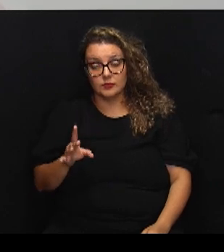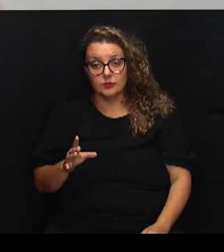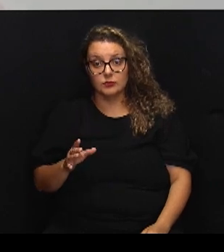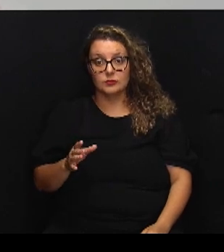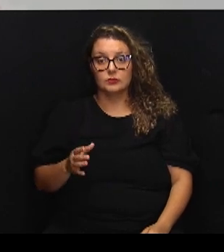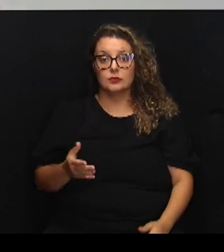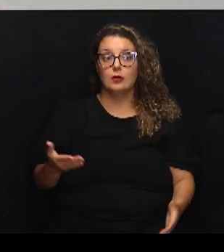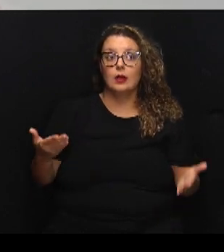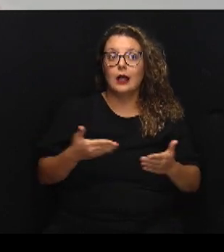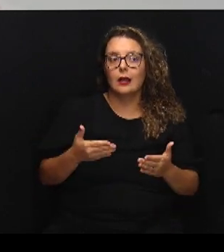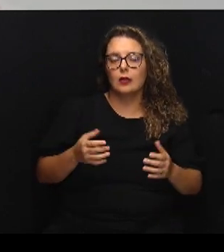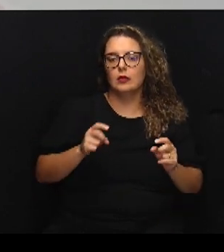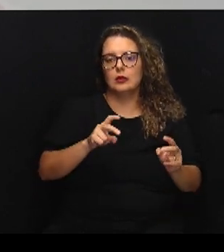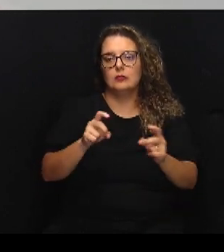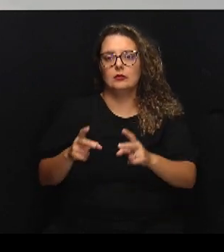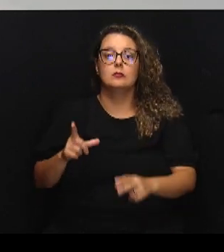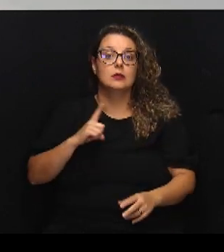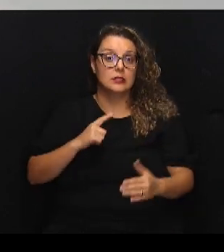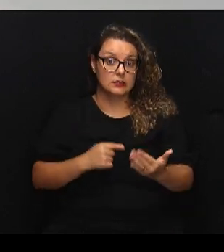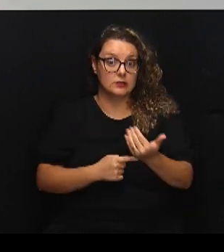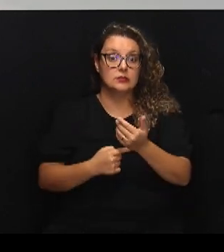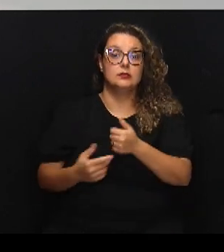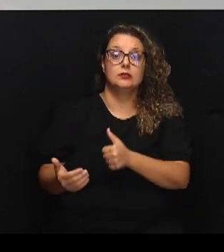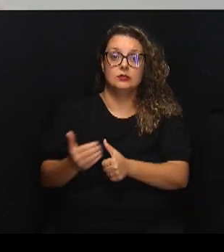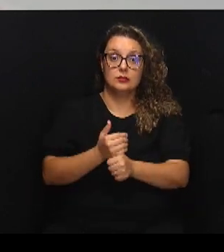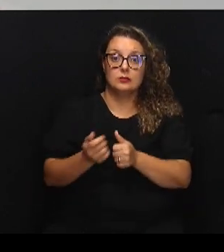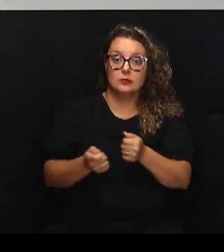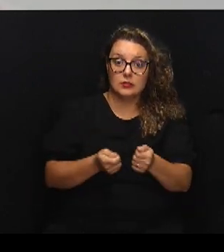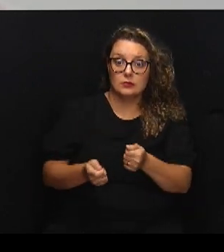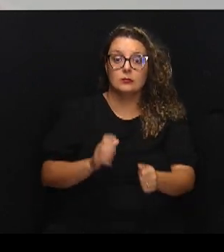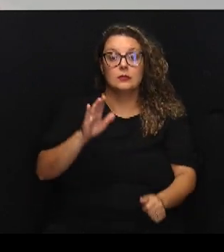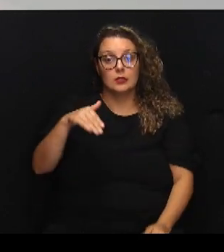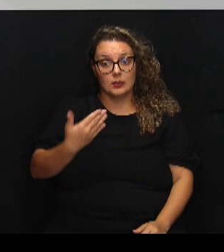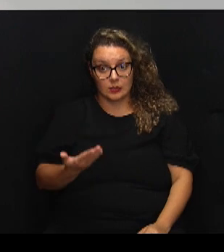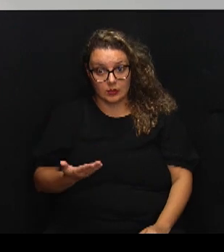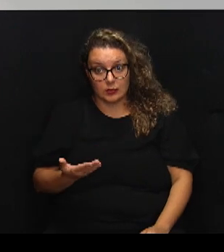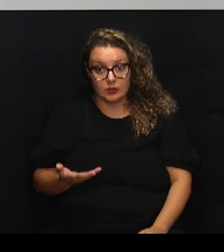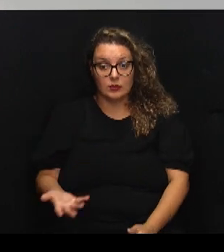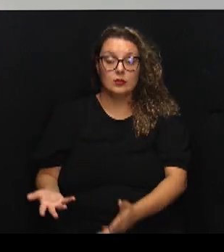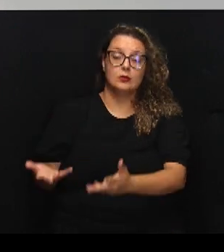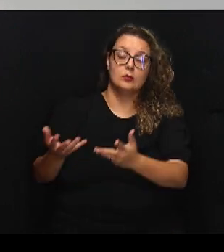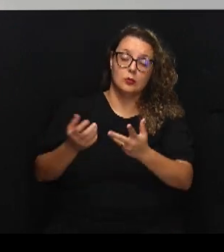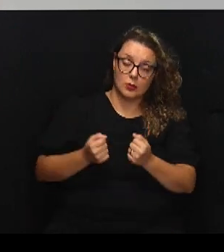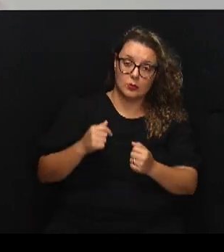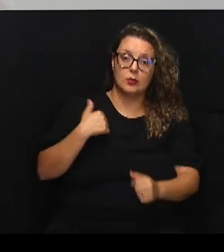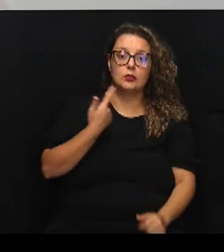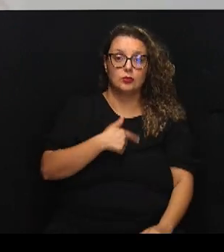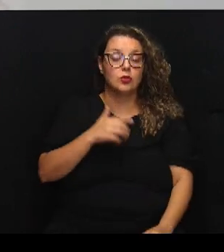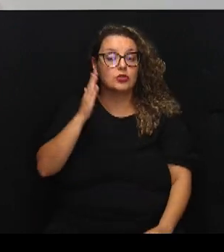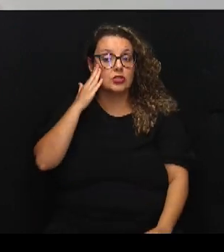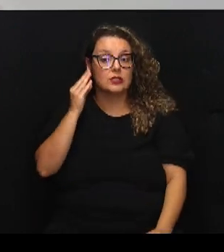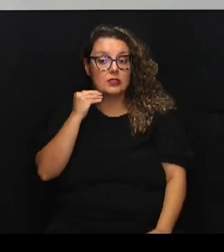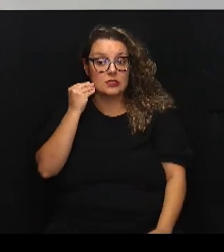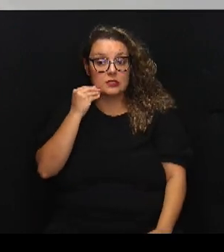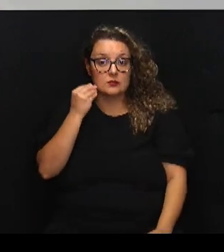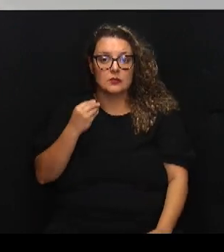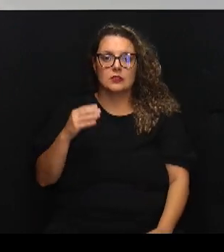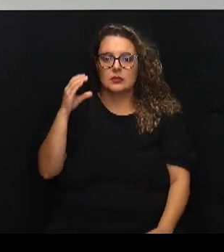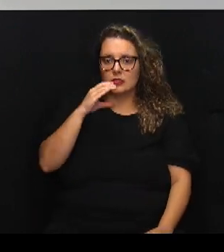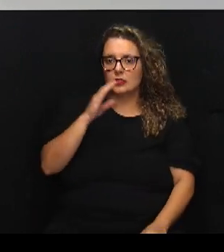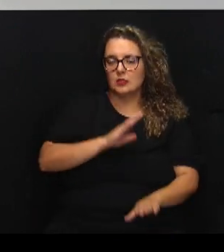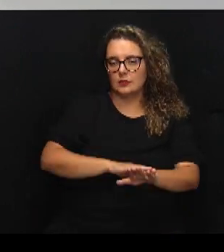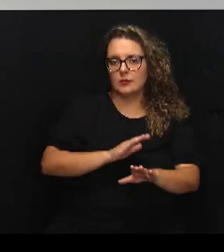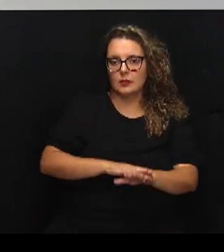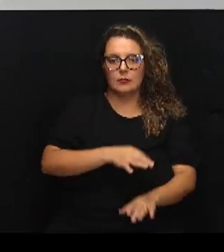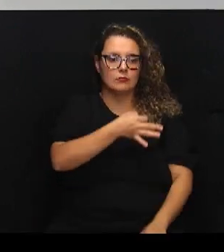Não necessariamente colocar na prateleira agora, mas ter a tecnologia, dominar a tecnologia, para quando ela for convidativa, a gente já